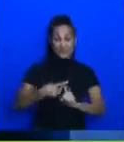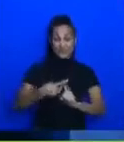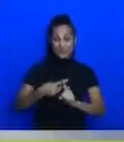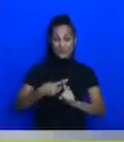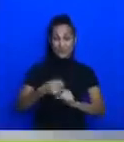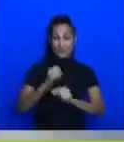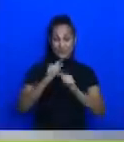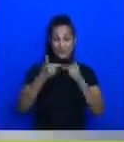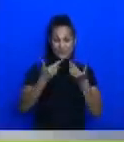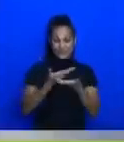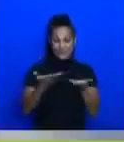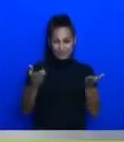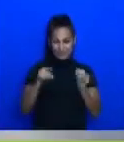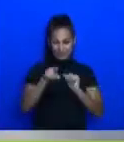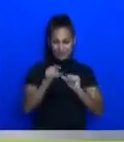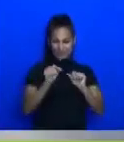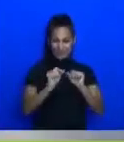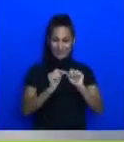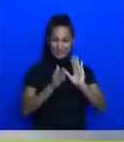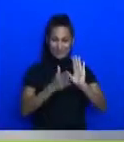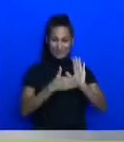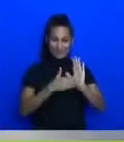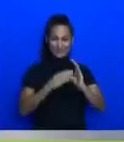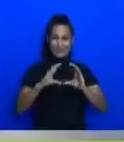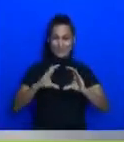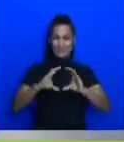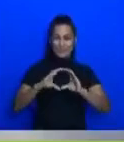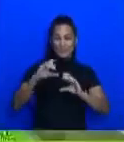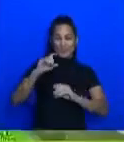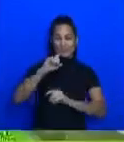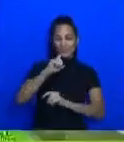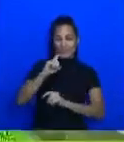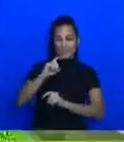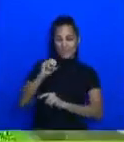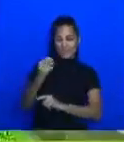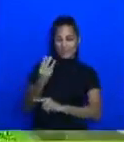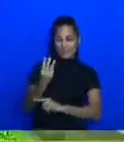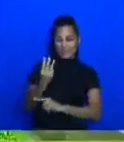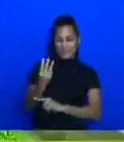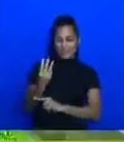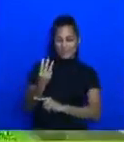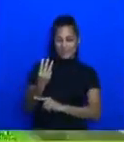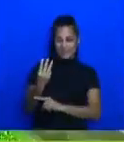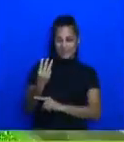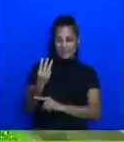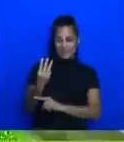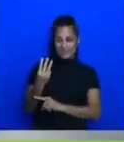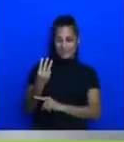dupla cena. Boa sorte para você que apostou. Bola verde, número 3.